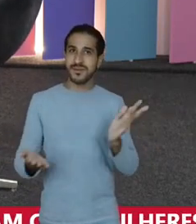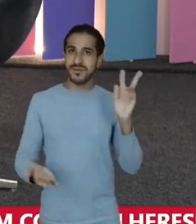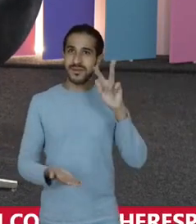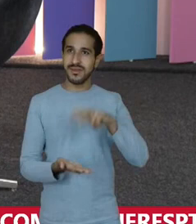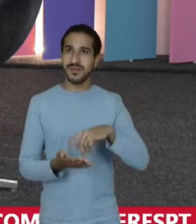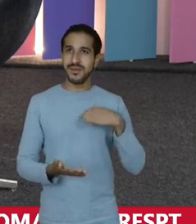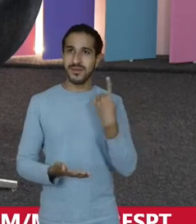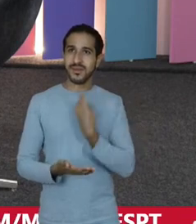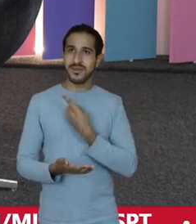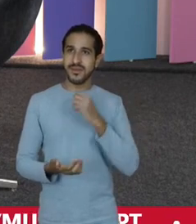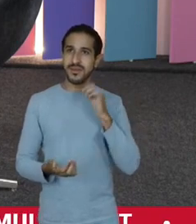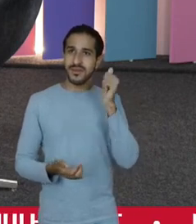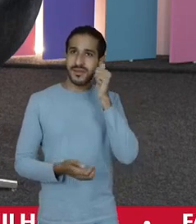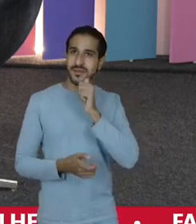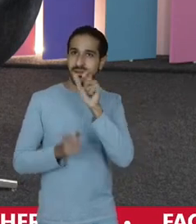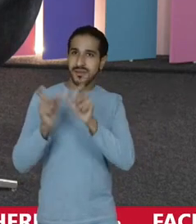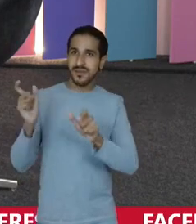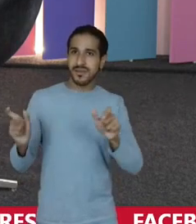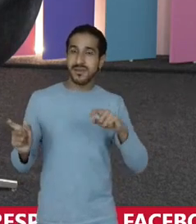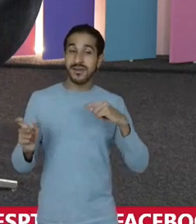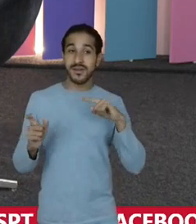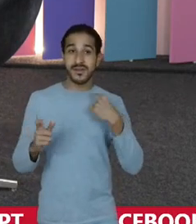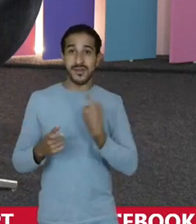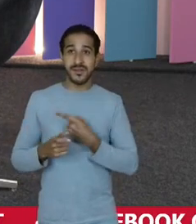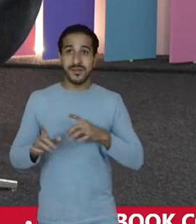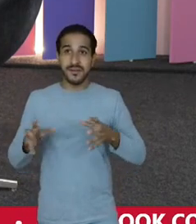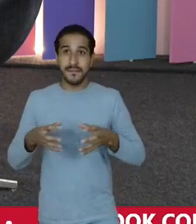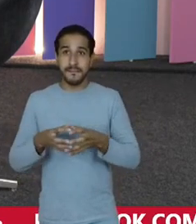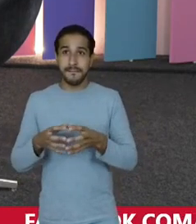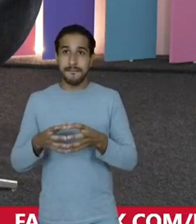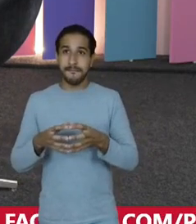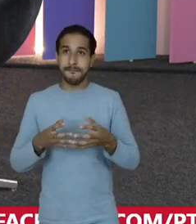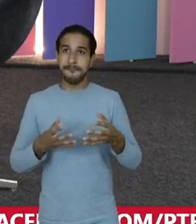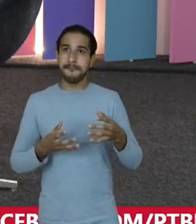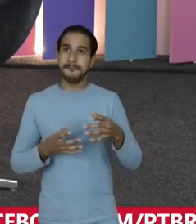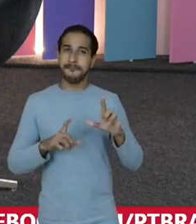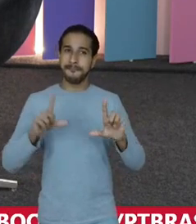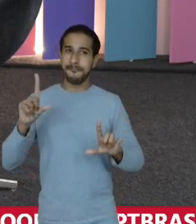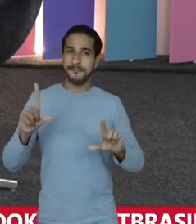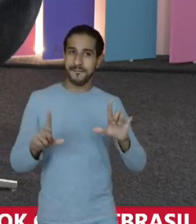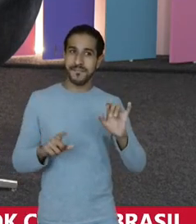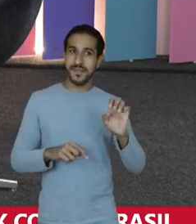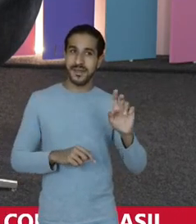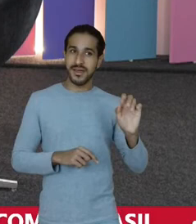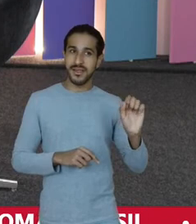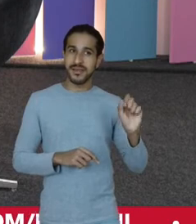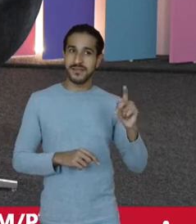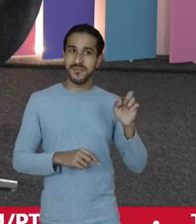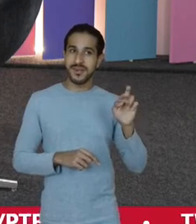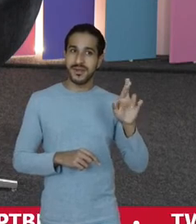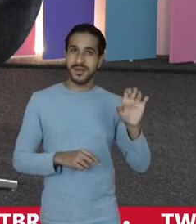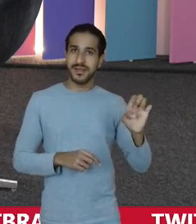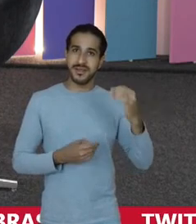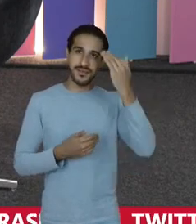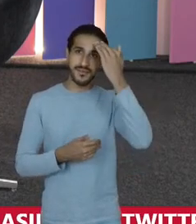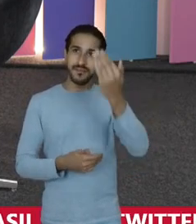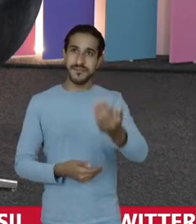com as nossas mulheres, com a nossa turma, né, nesse TV Elas por Elas. Muito